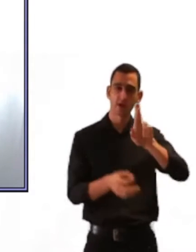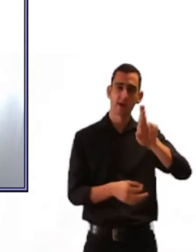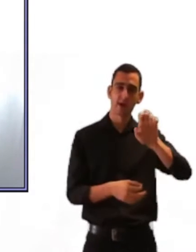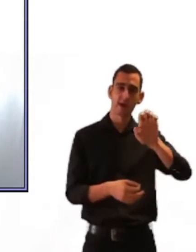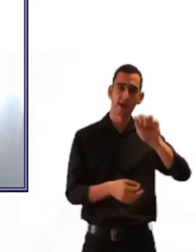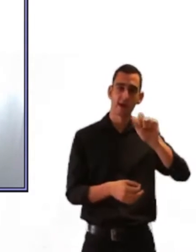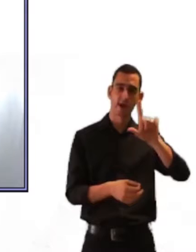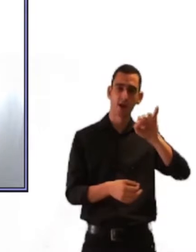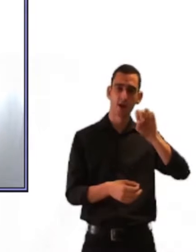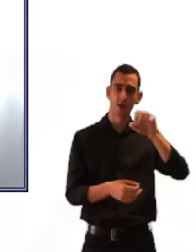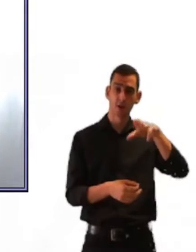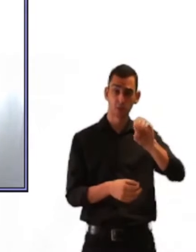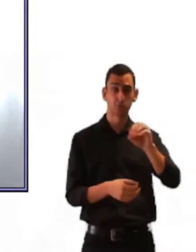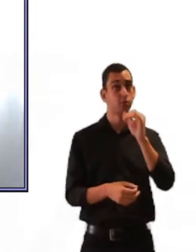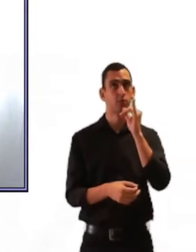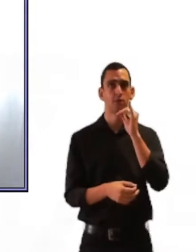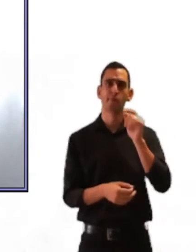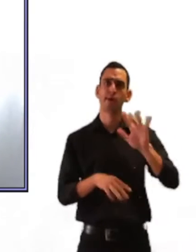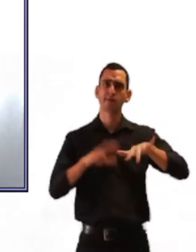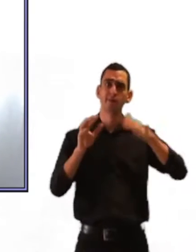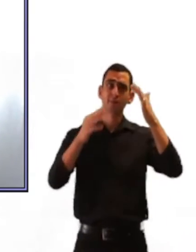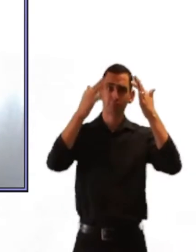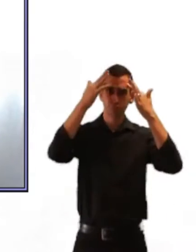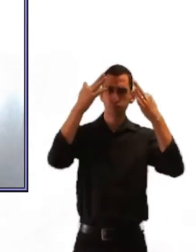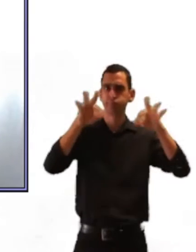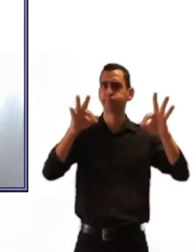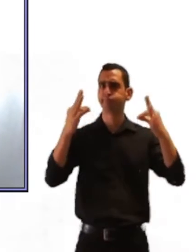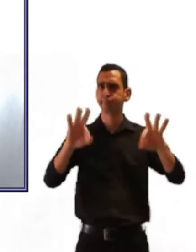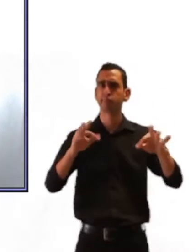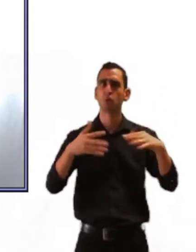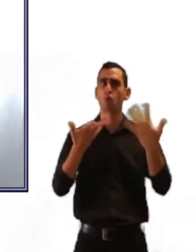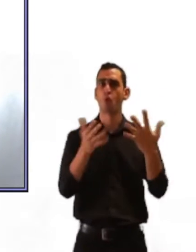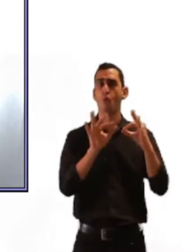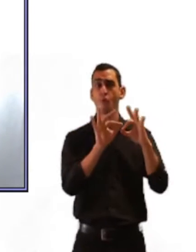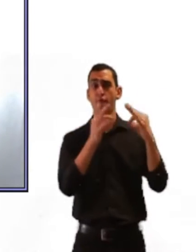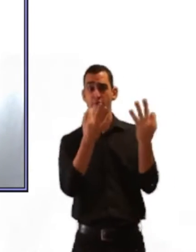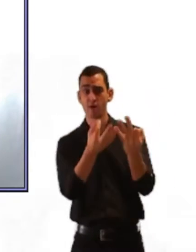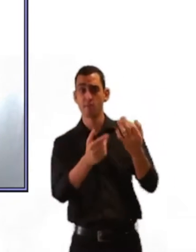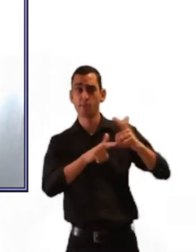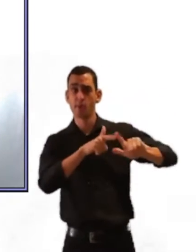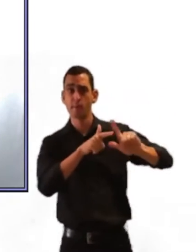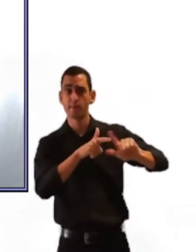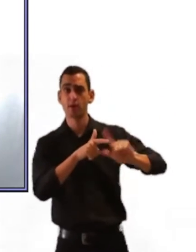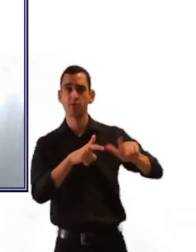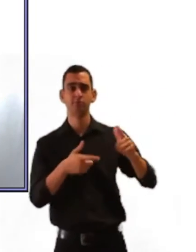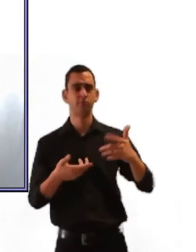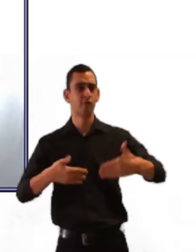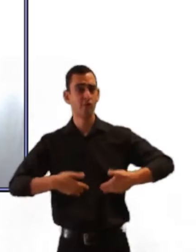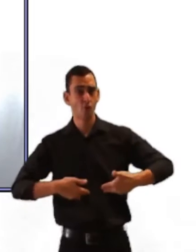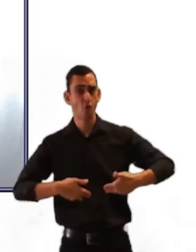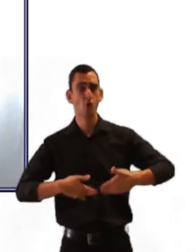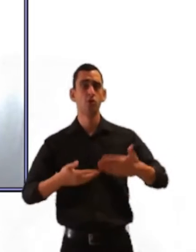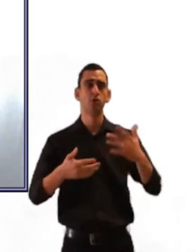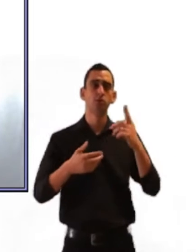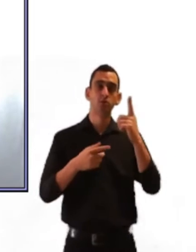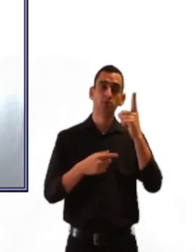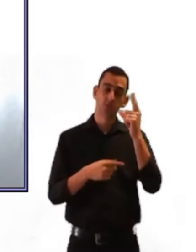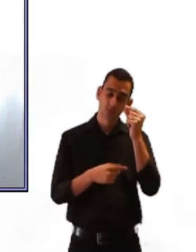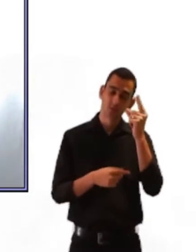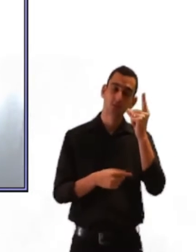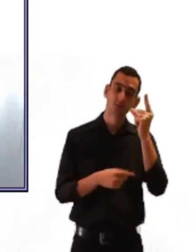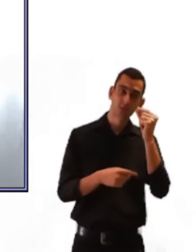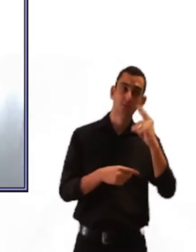dor de cabeça do juiz, problema familiar, a fome, o sono,